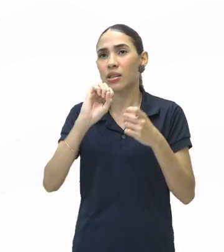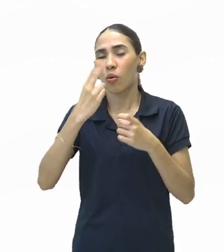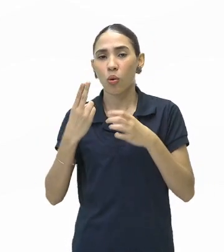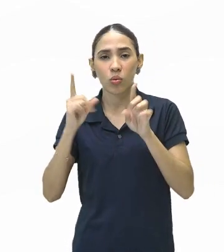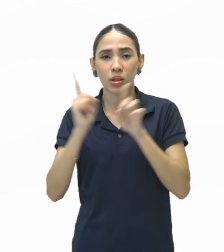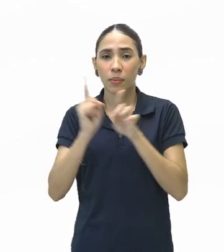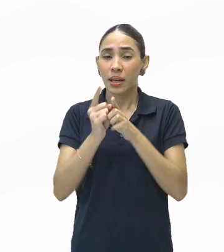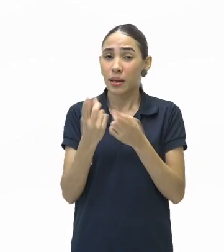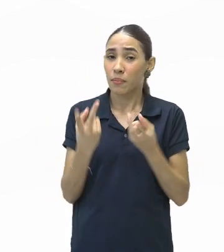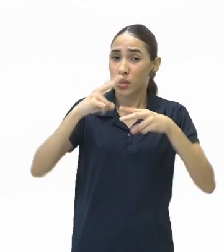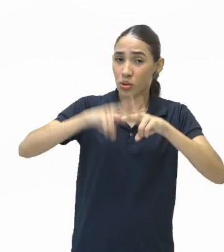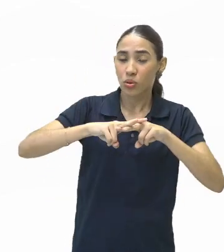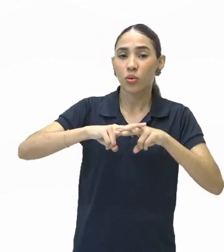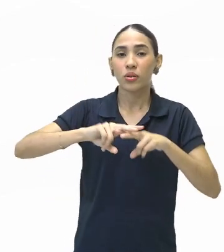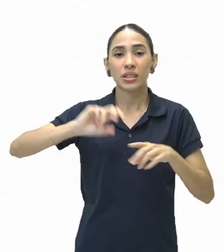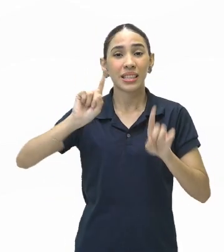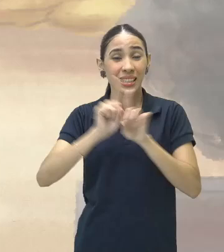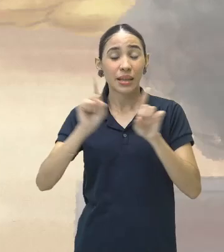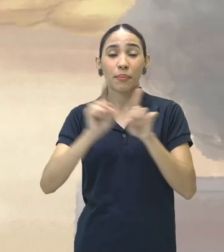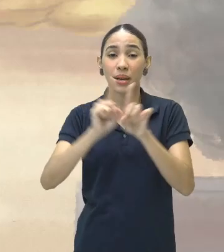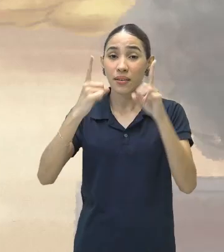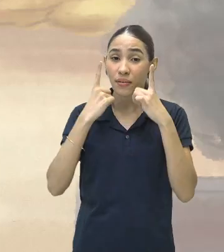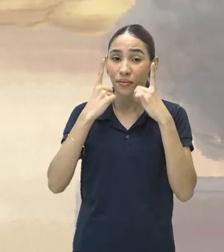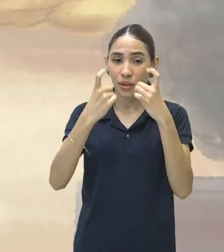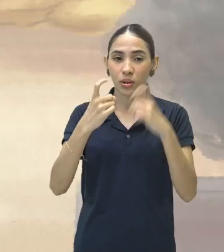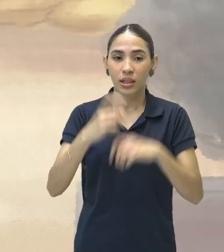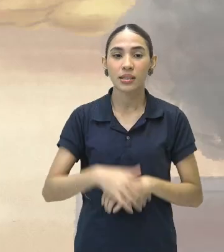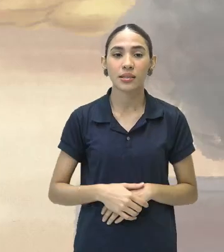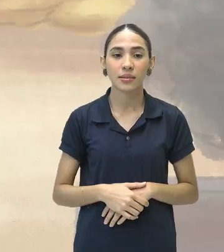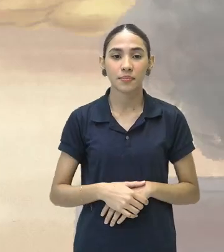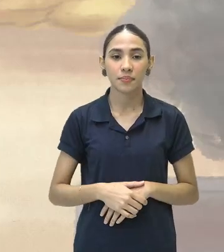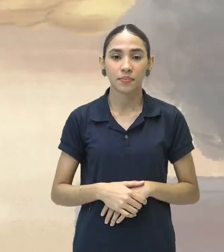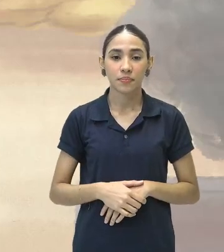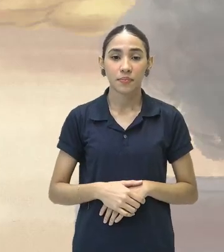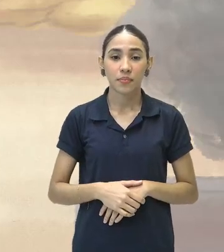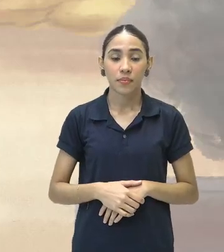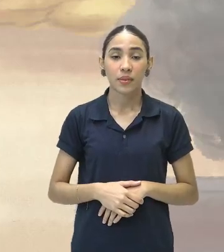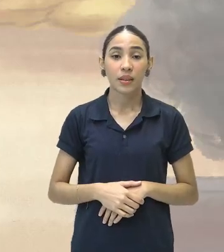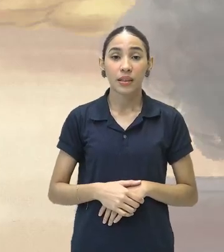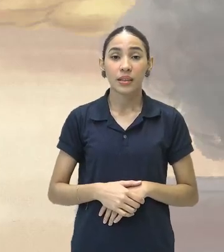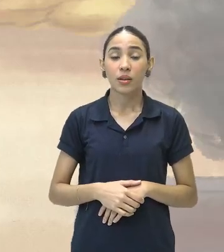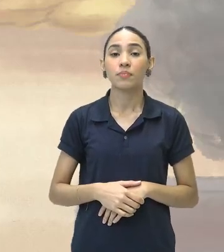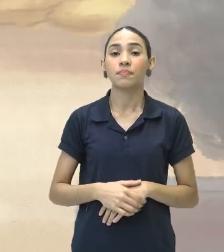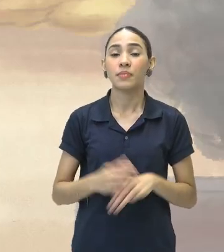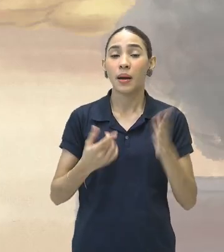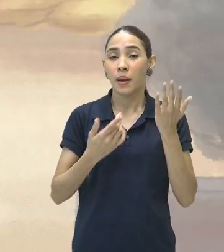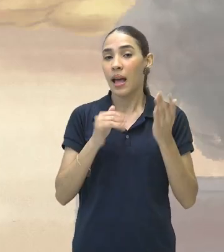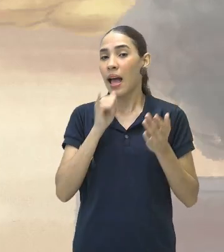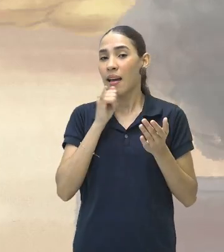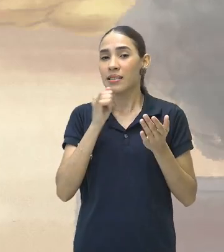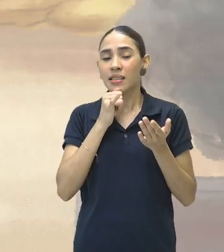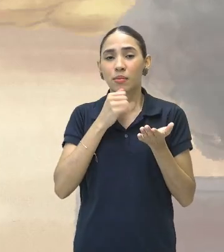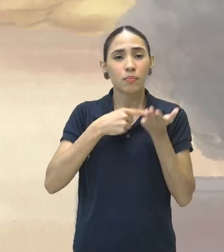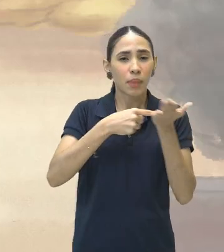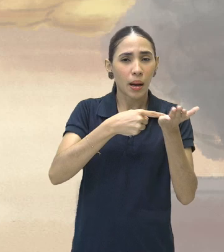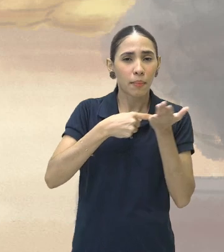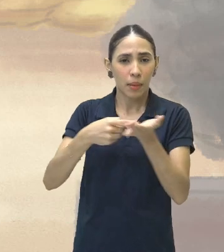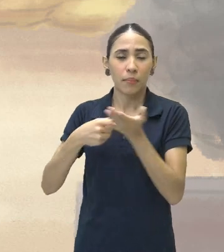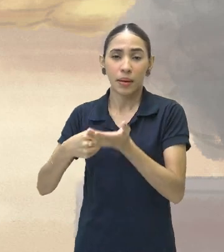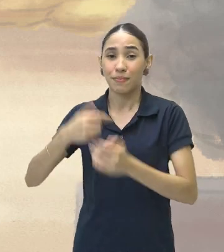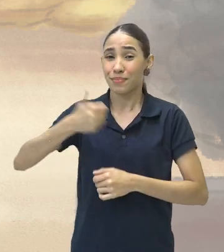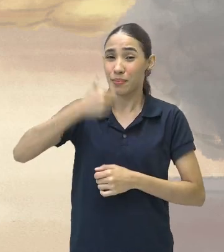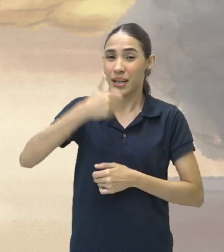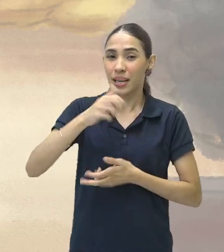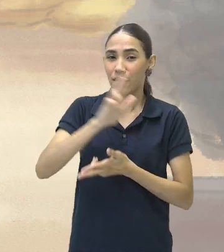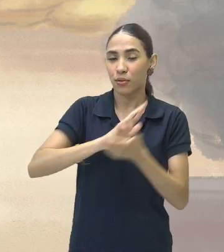demissões, prisões e violência. E essas reivindicações dos trabalhadores durante a primeira